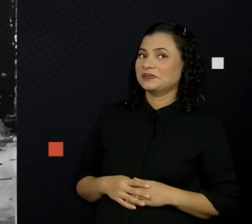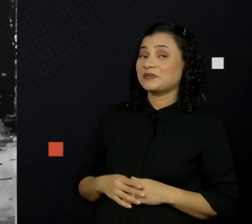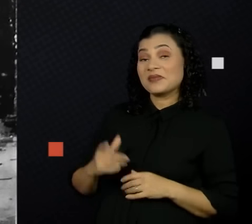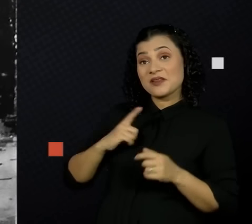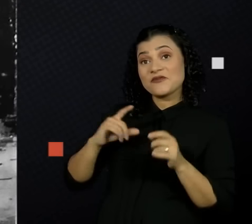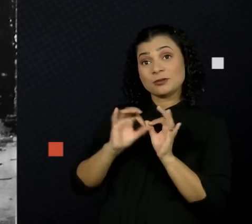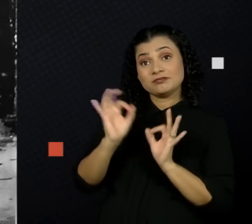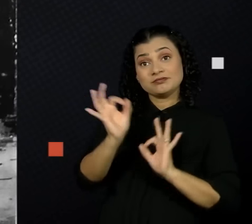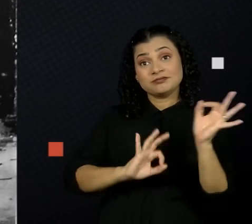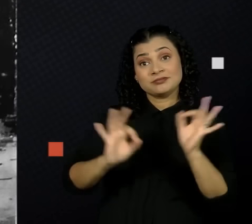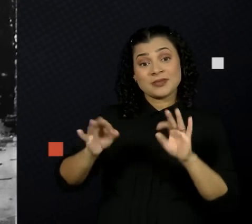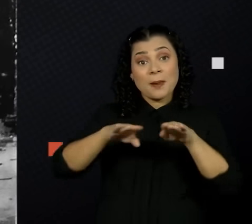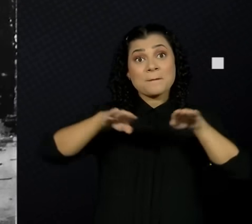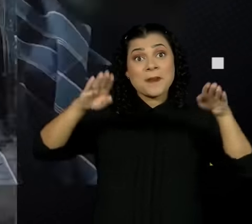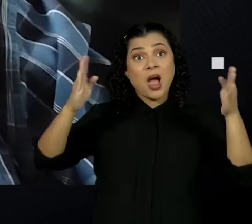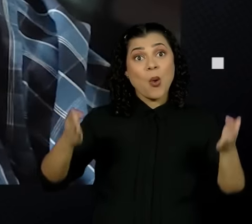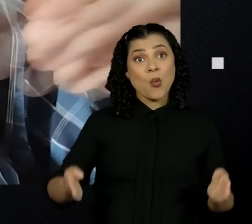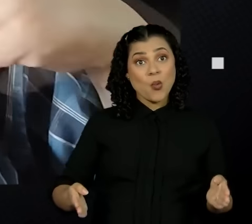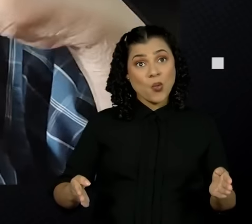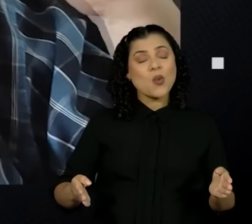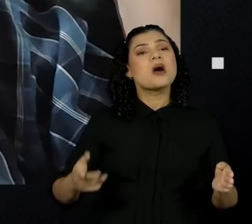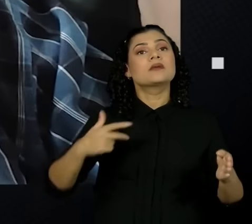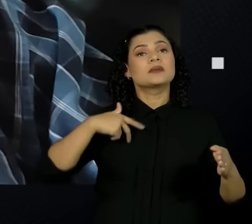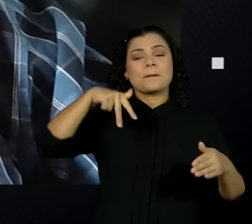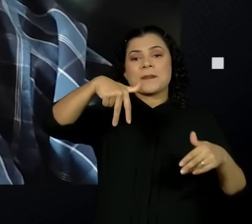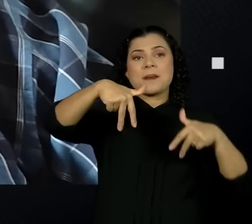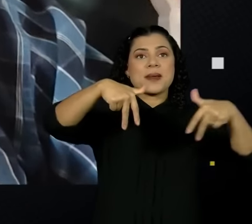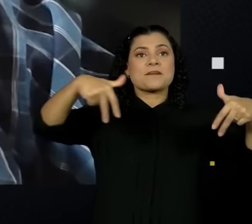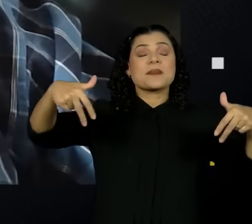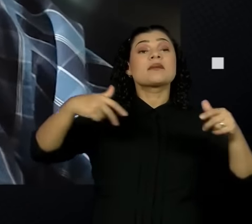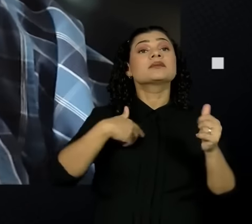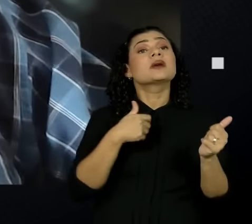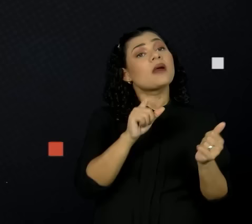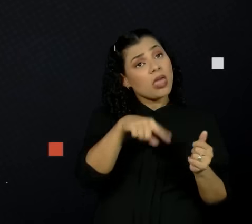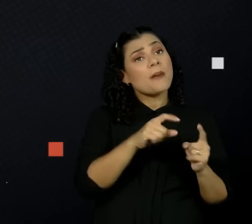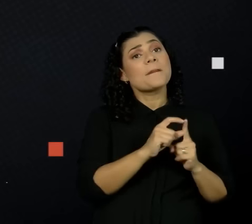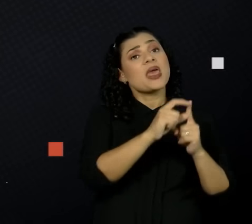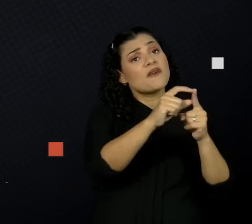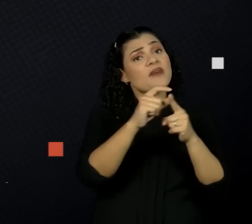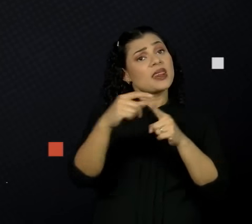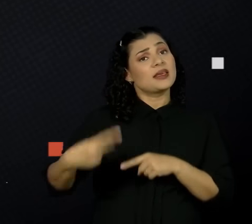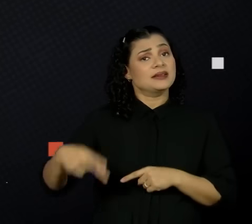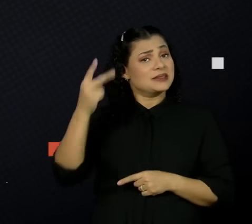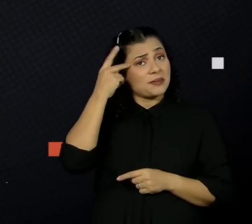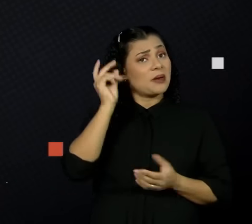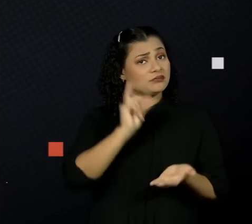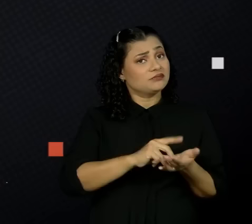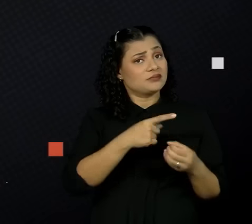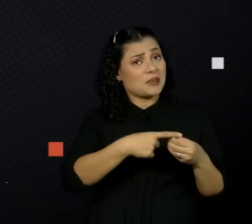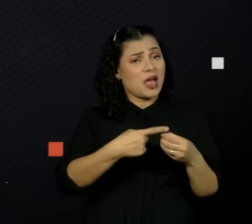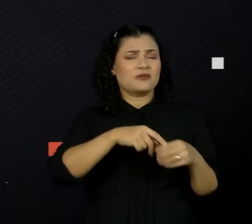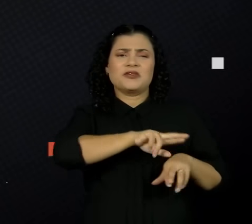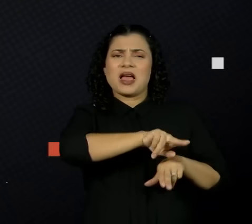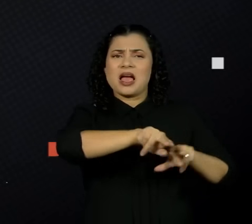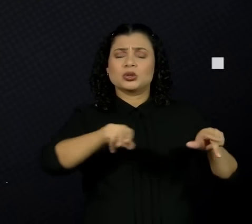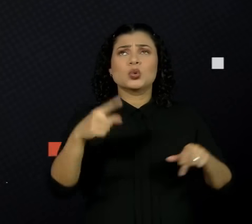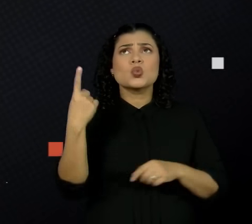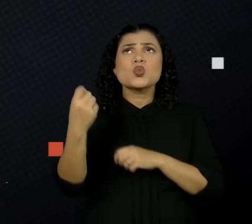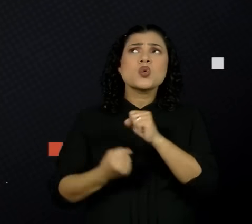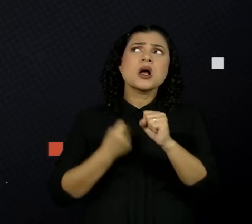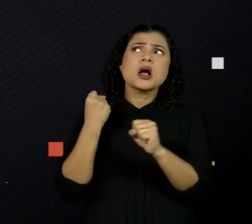palco, onde a gente se apresentava em vários bairros da periferia de São Paulo. Esse trabalho durou 1